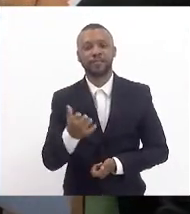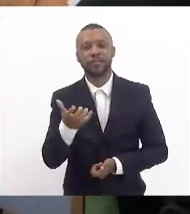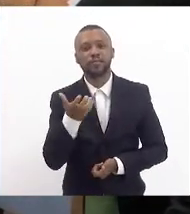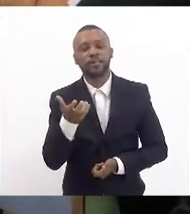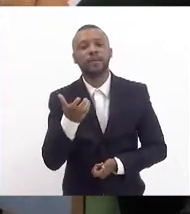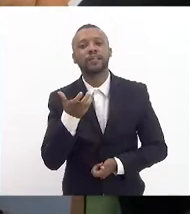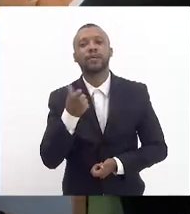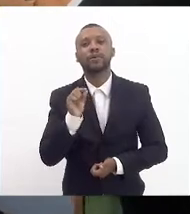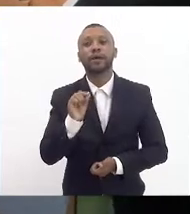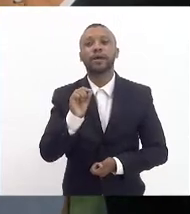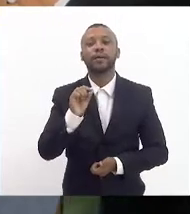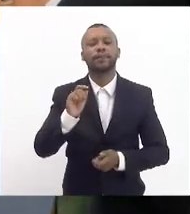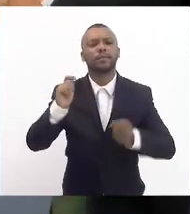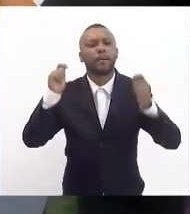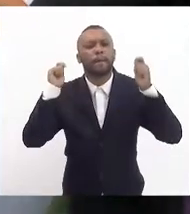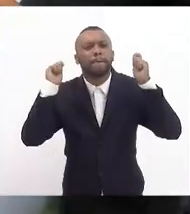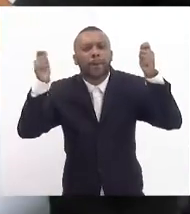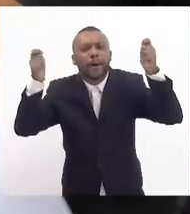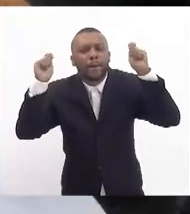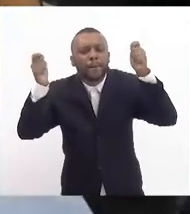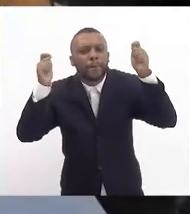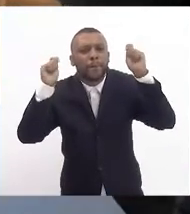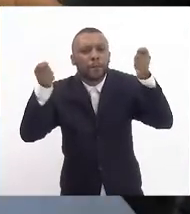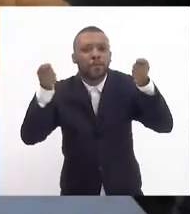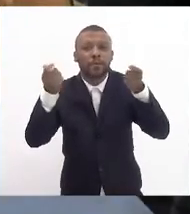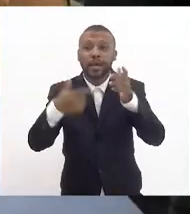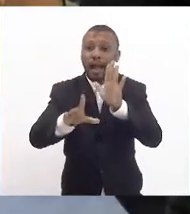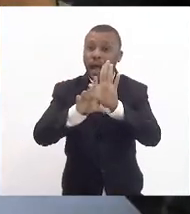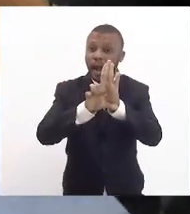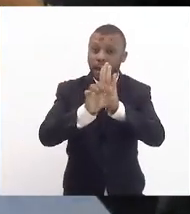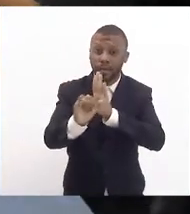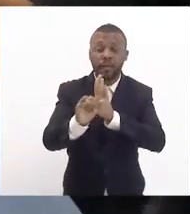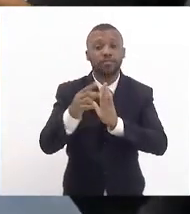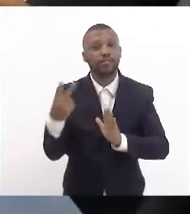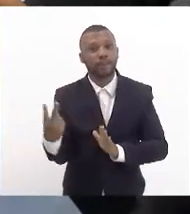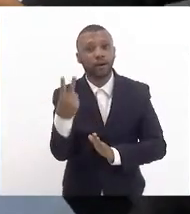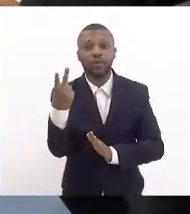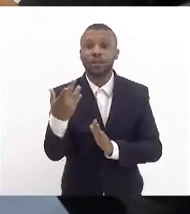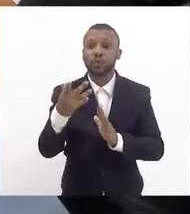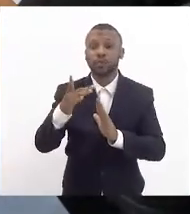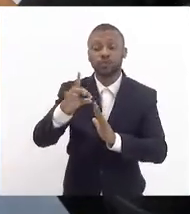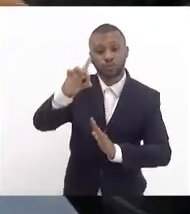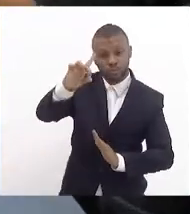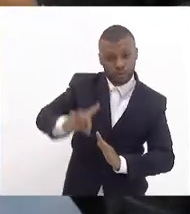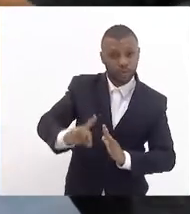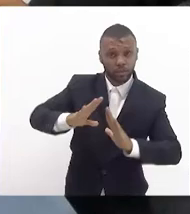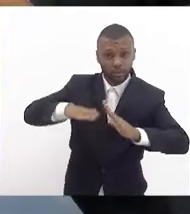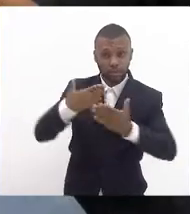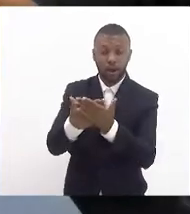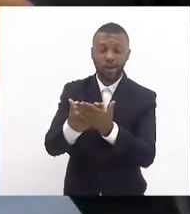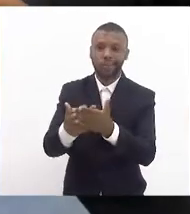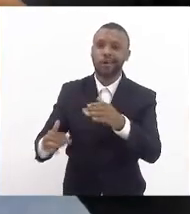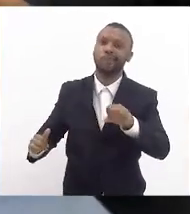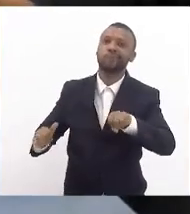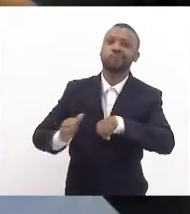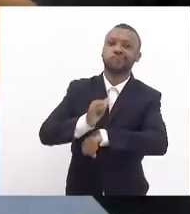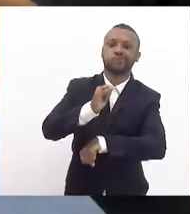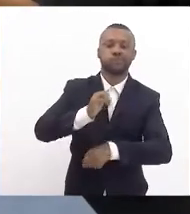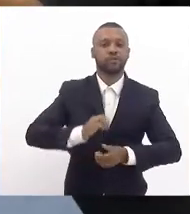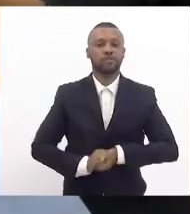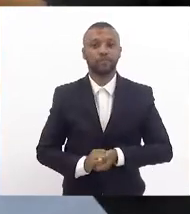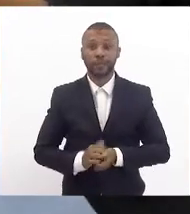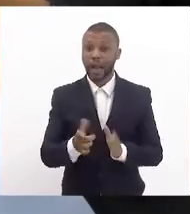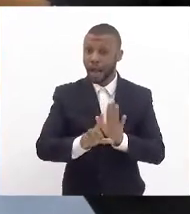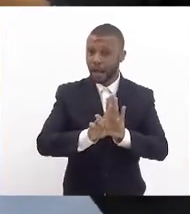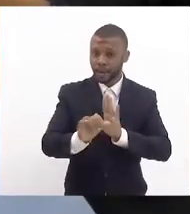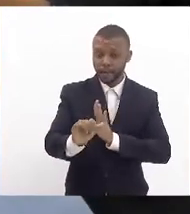fazer um protesto que a lei de valorização dos diretores não está sendo cumprida. A lei de valorização